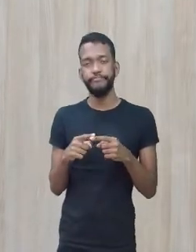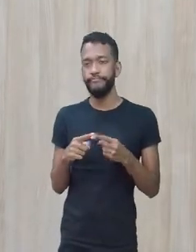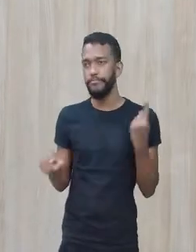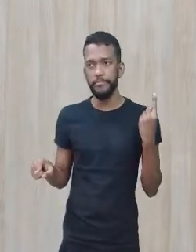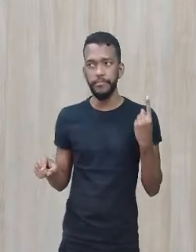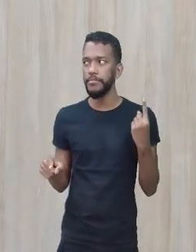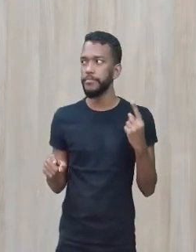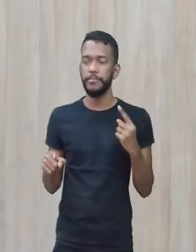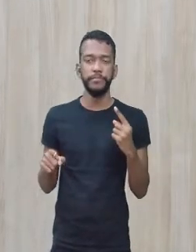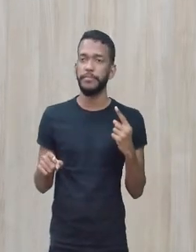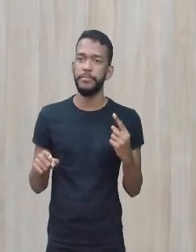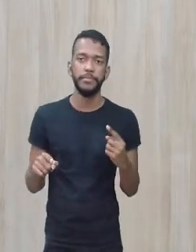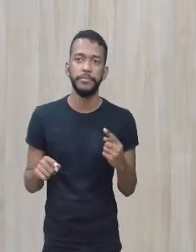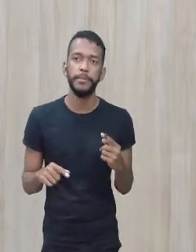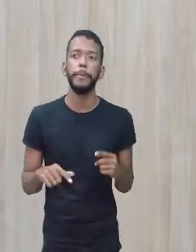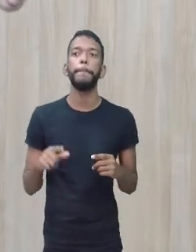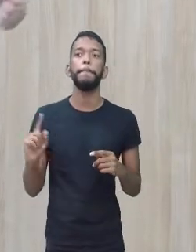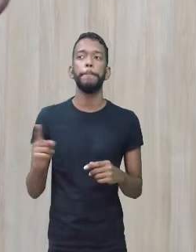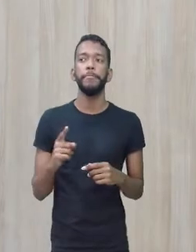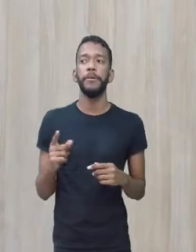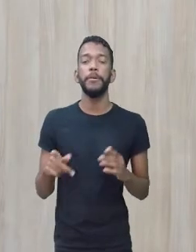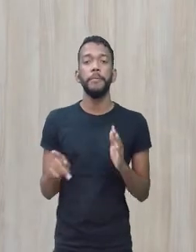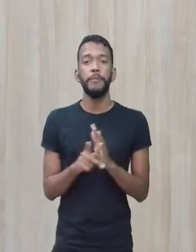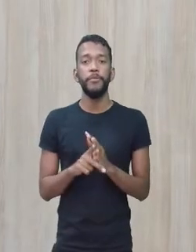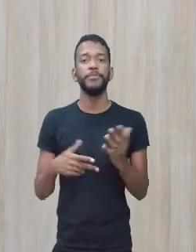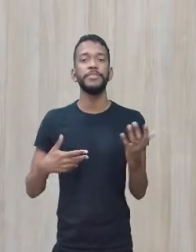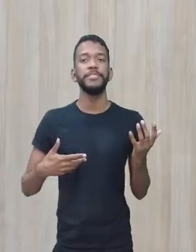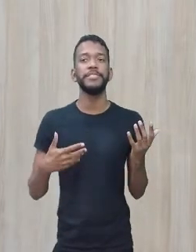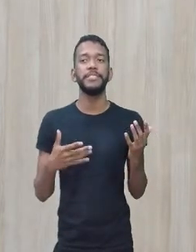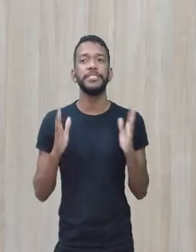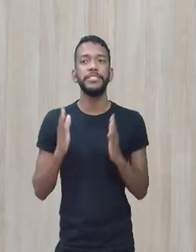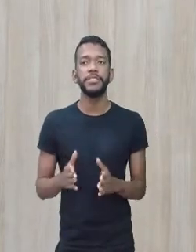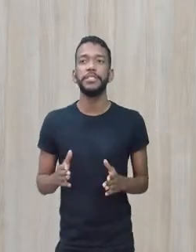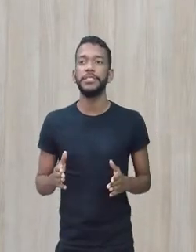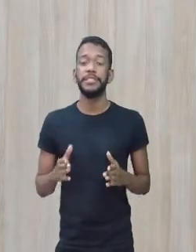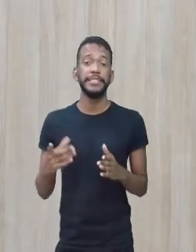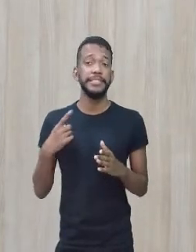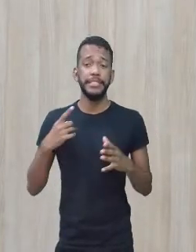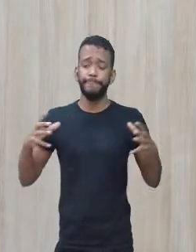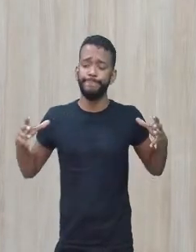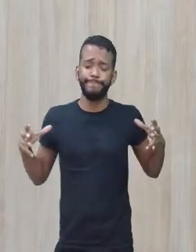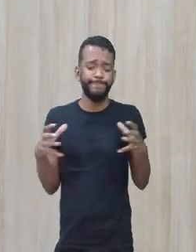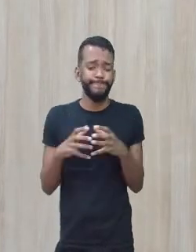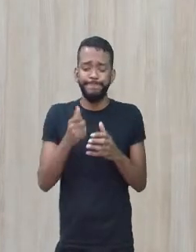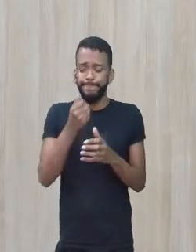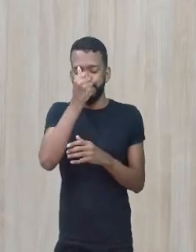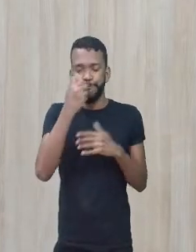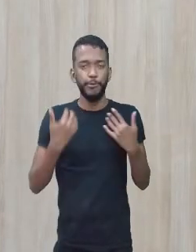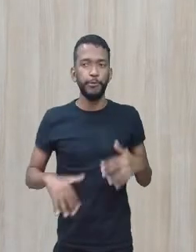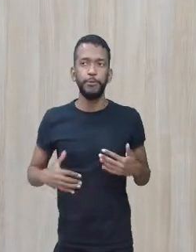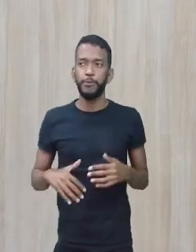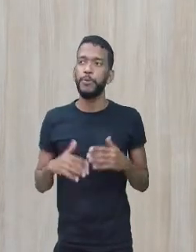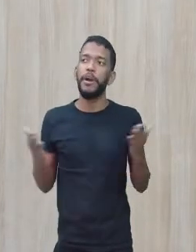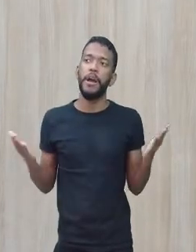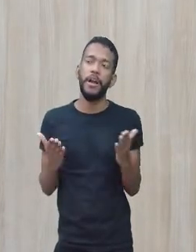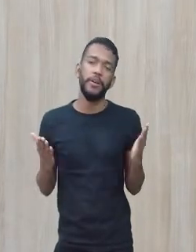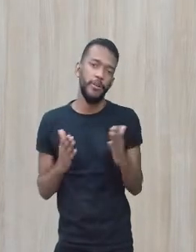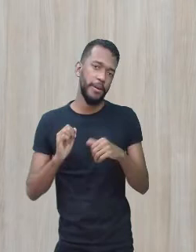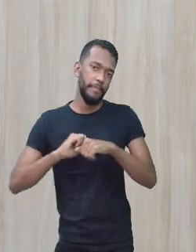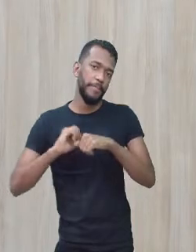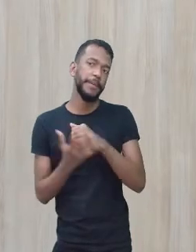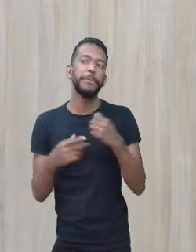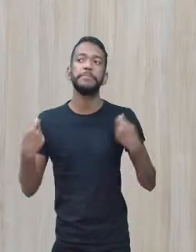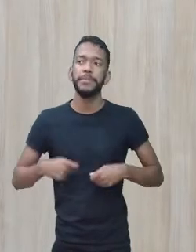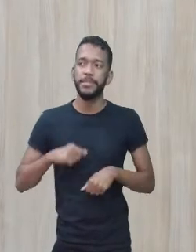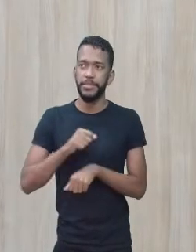recomendado aglomerar, e no carnaval a gente sabe que aglomera muita gente. Então, dentro dessa perspectiva, a gente, nesse período de pandemia, tem